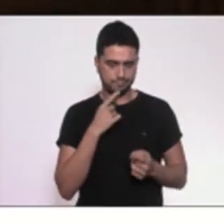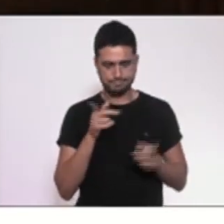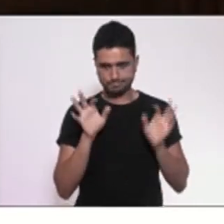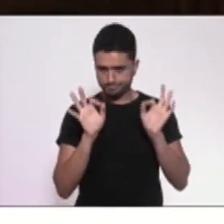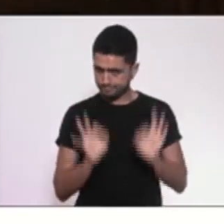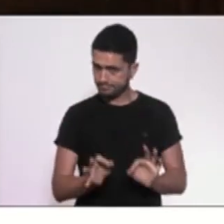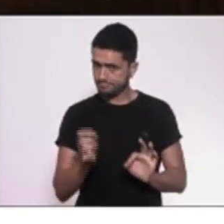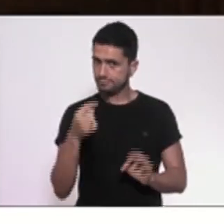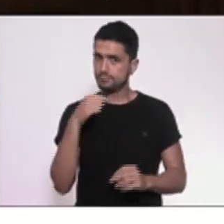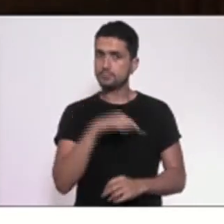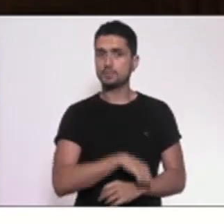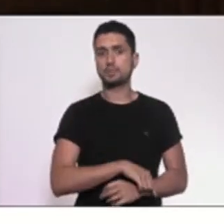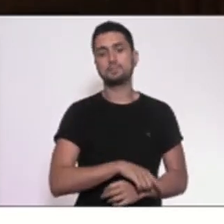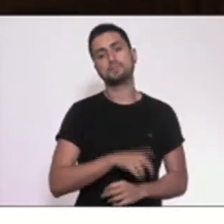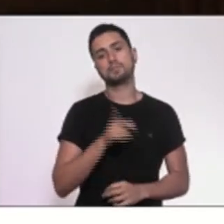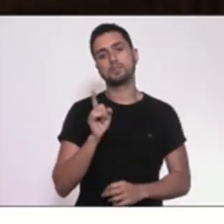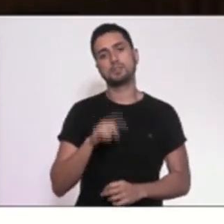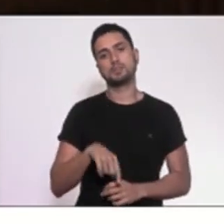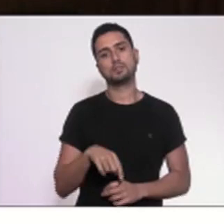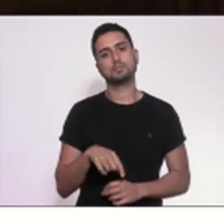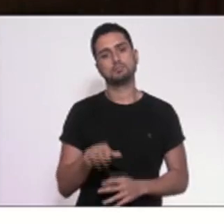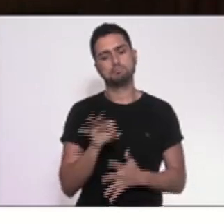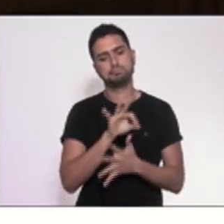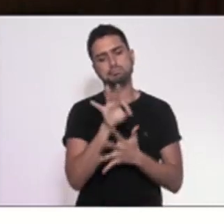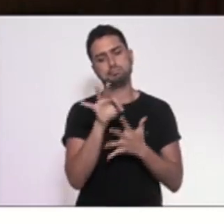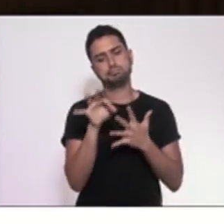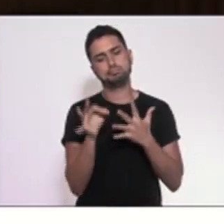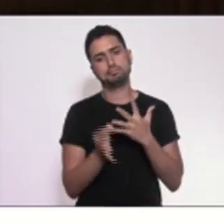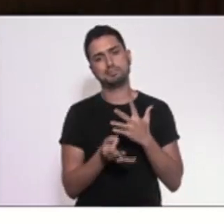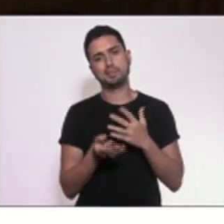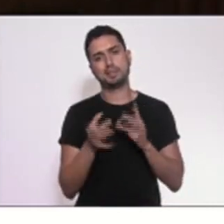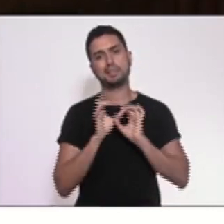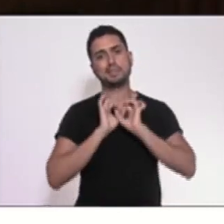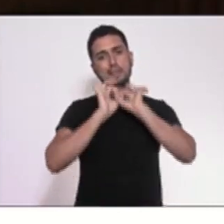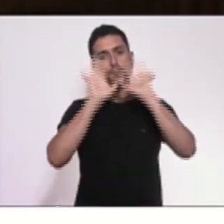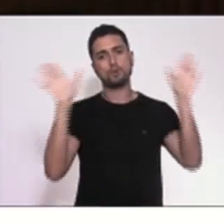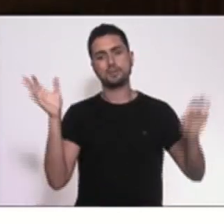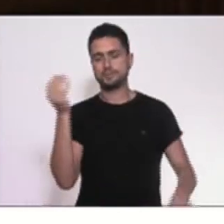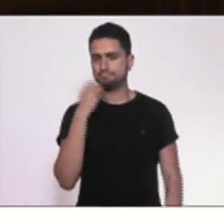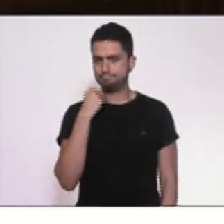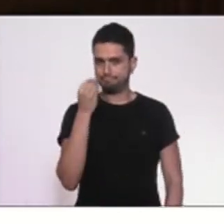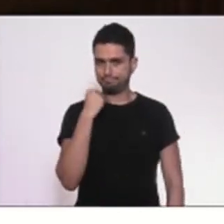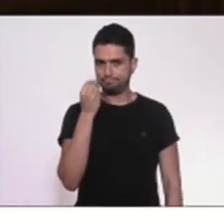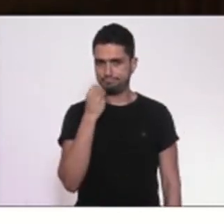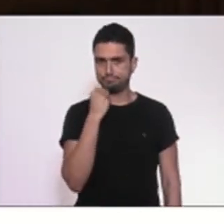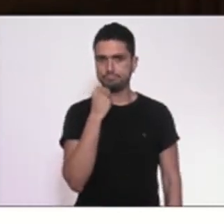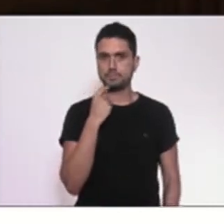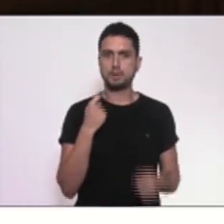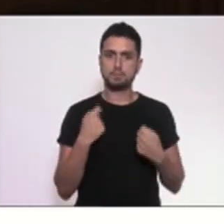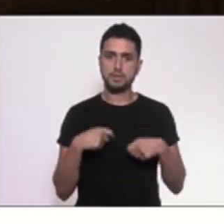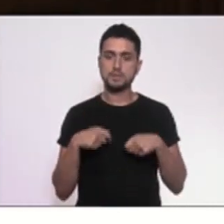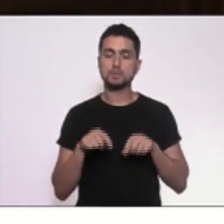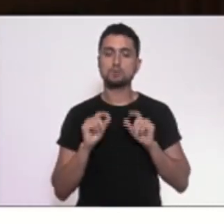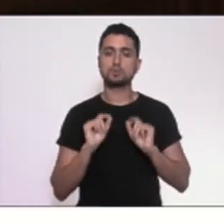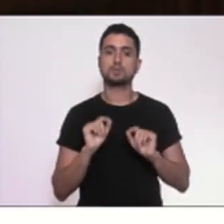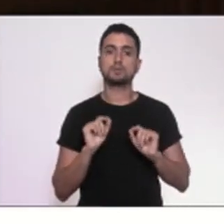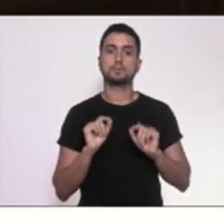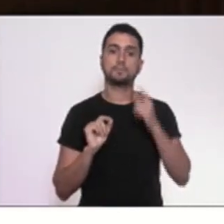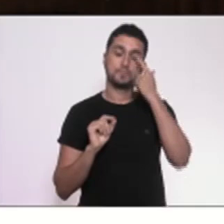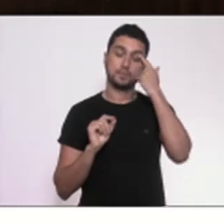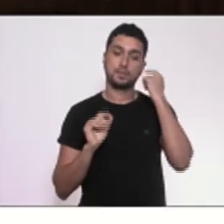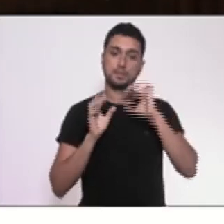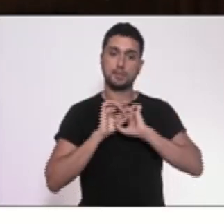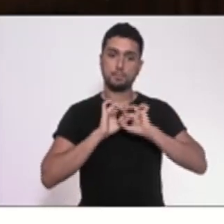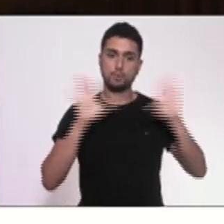sempre foram mecanismos que enfraqueceram a nossa democracia naquilo que uma democracia deve ter de mais genuíno, que é